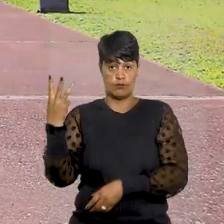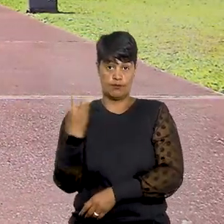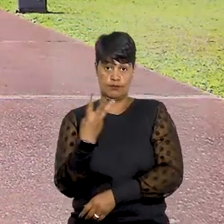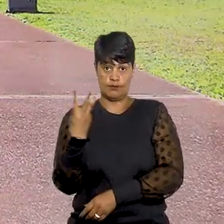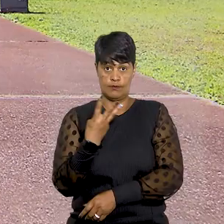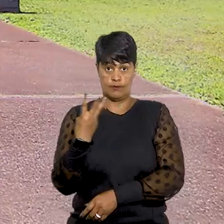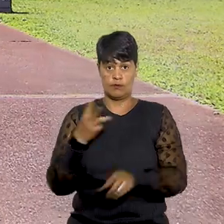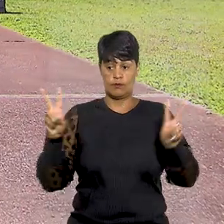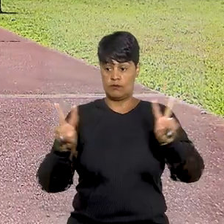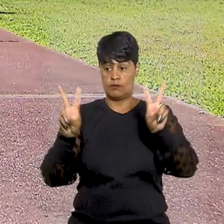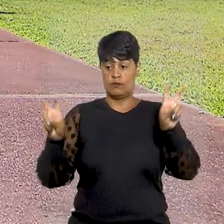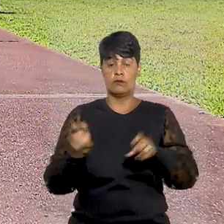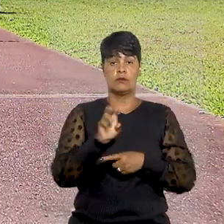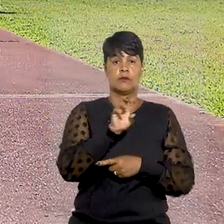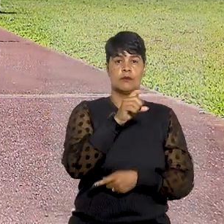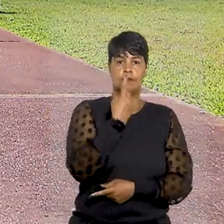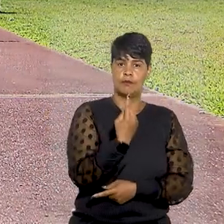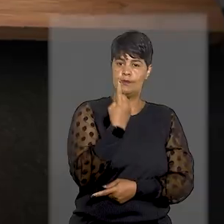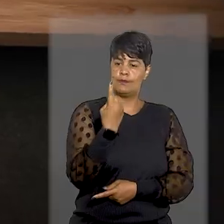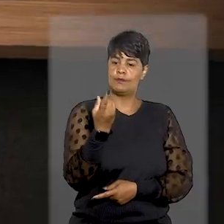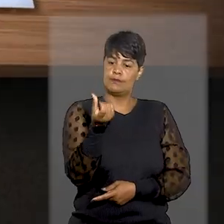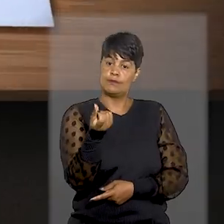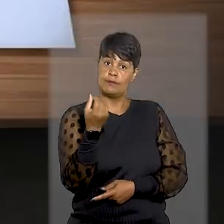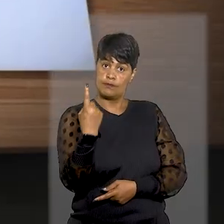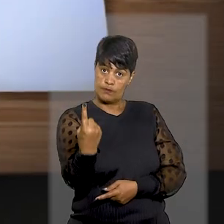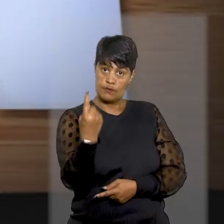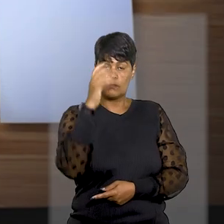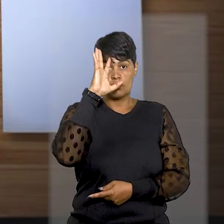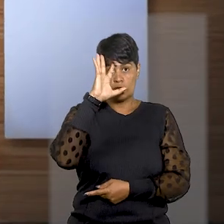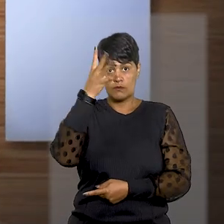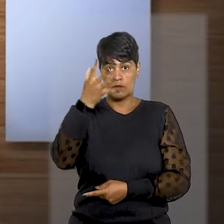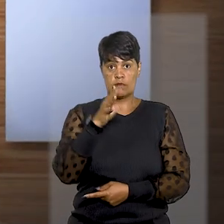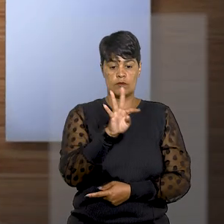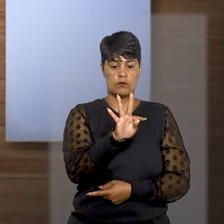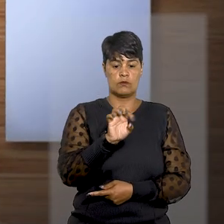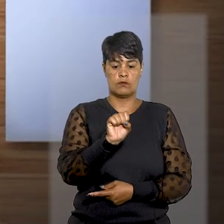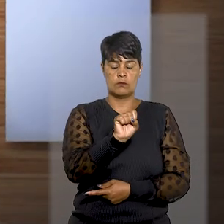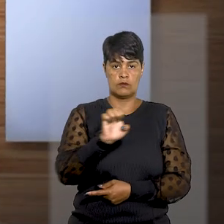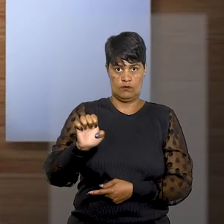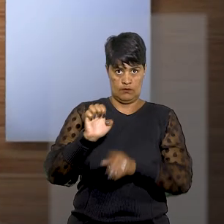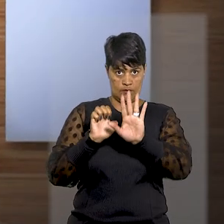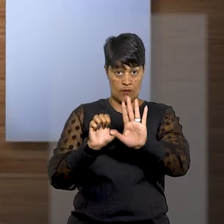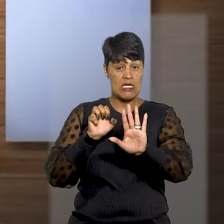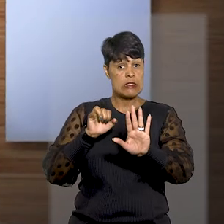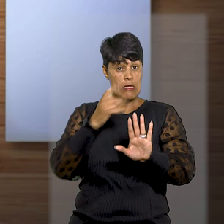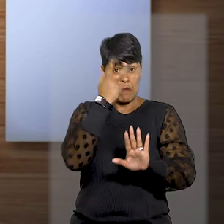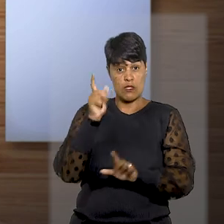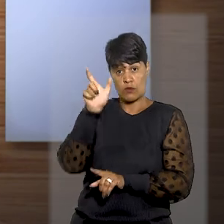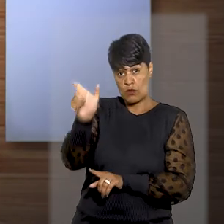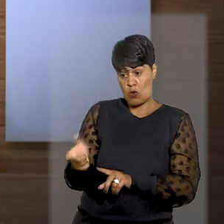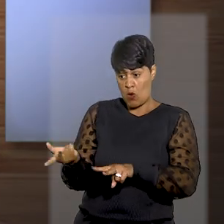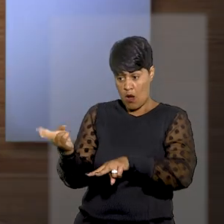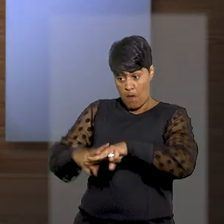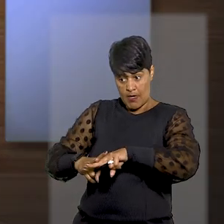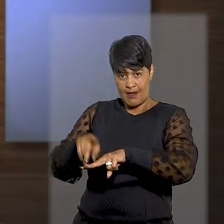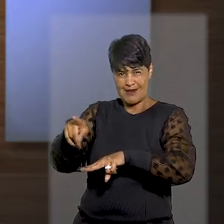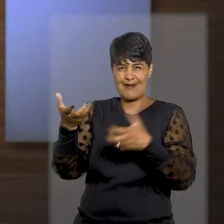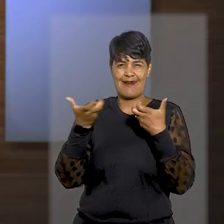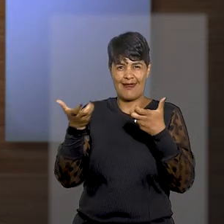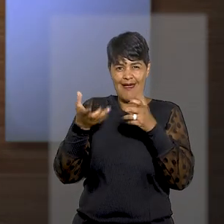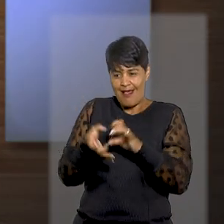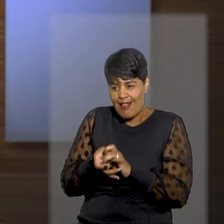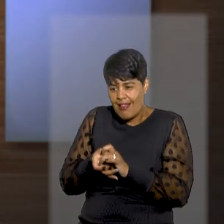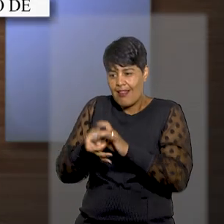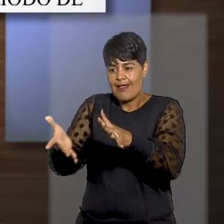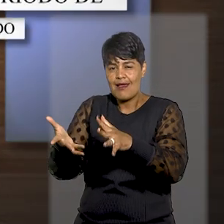STJ ao julgar o tema 1161 definiu a tese de que para a concessão do livramento condicional a valoração do